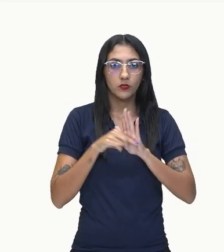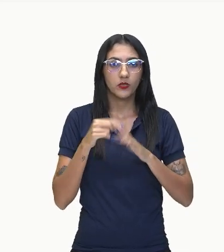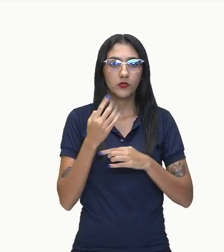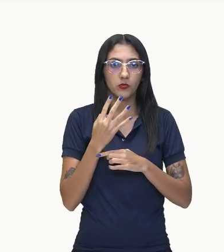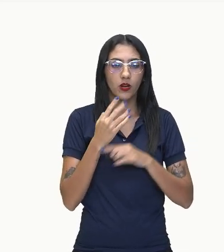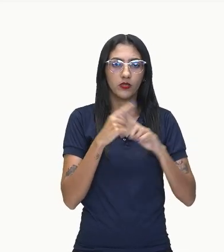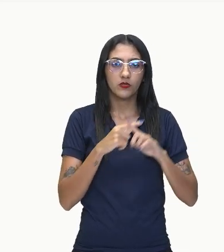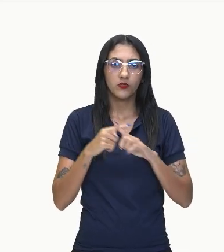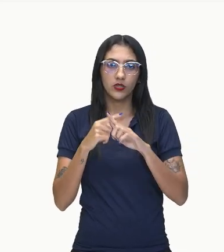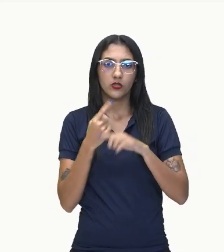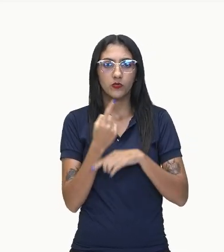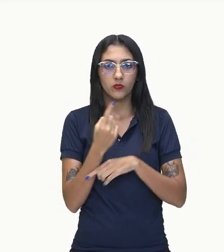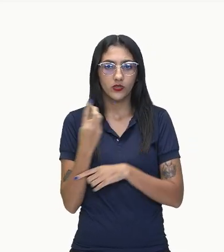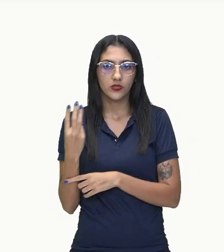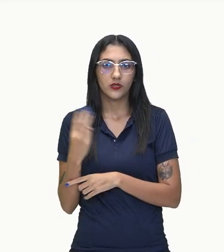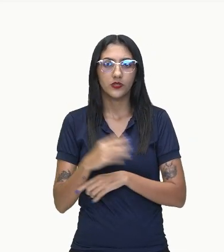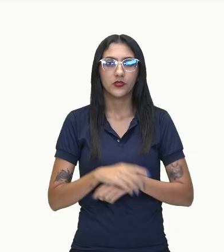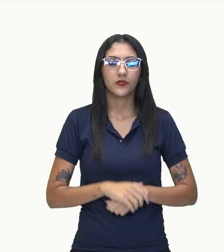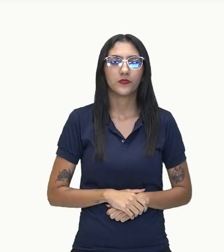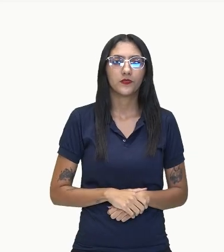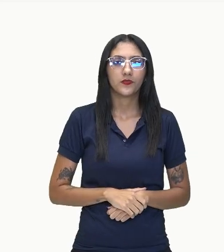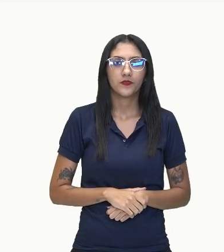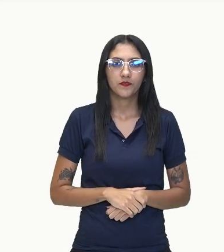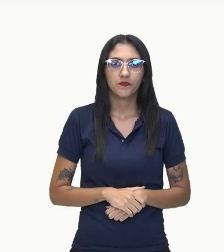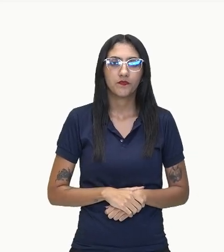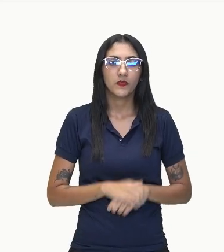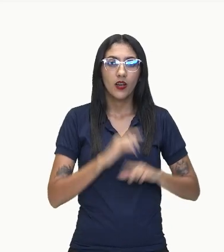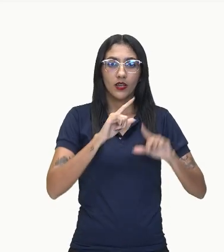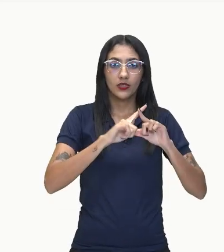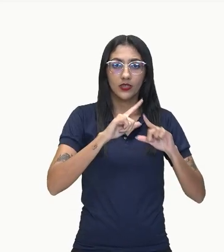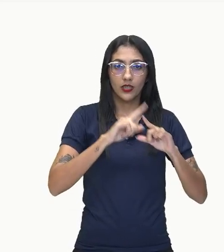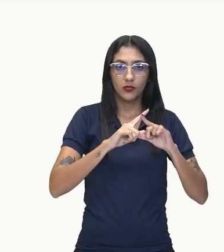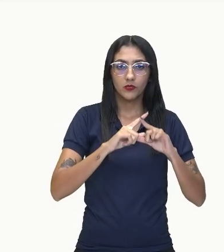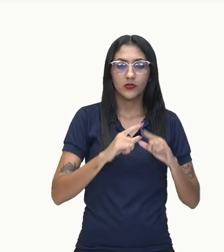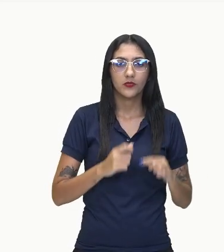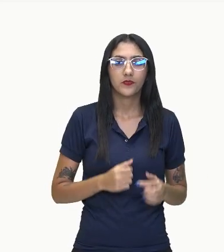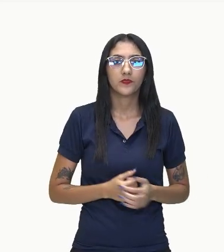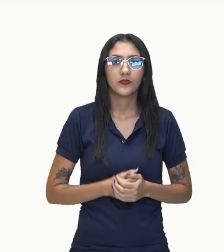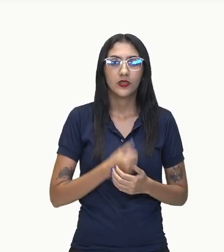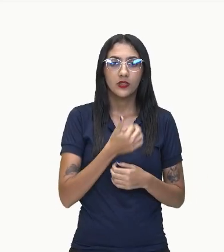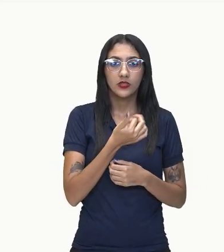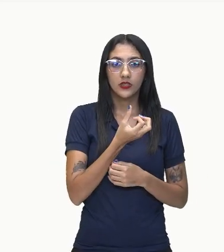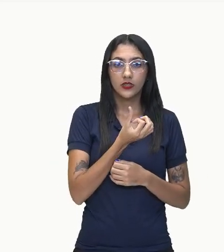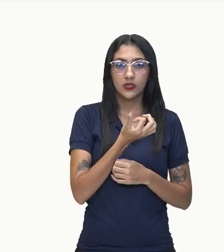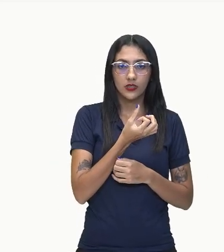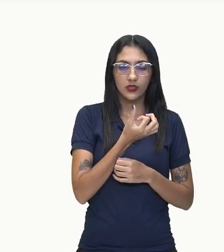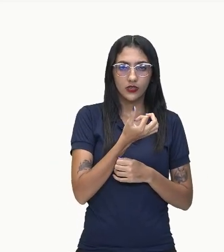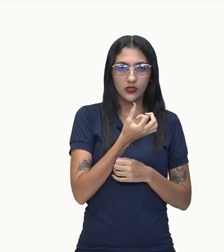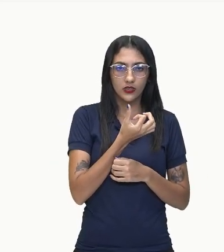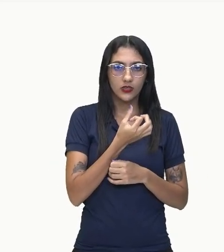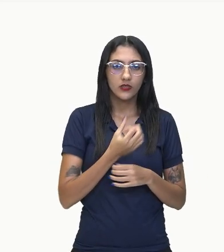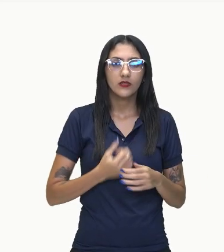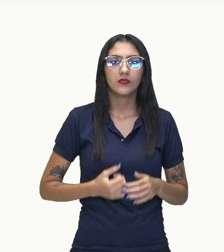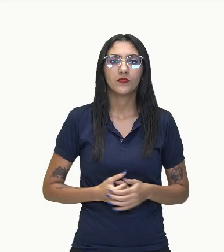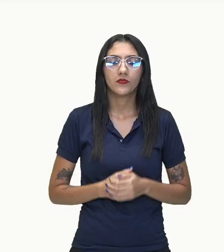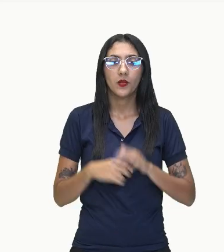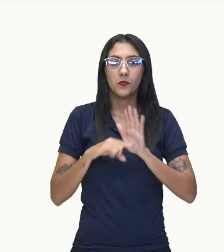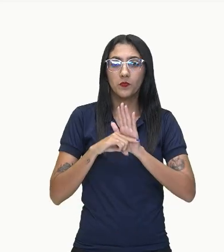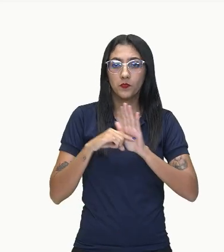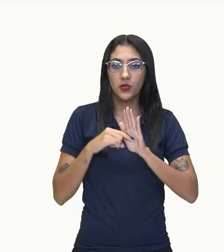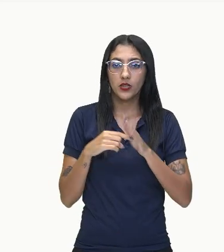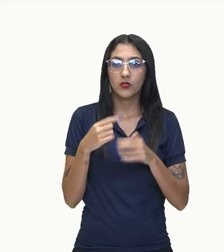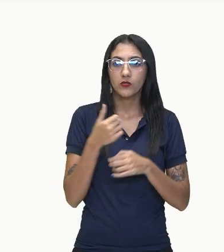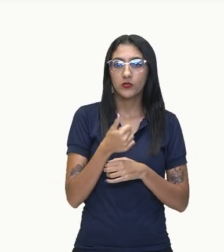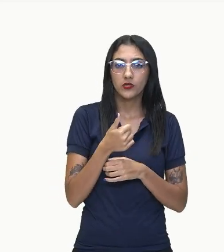1 vezes 3. Então, o delta vai ser menos 4 ao quadrado, que é 16,